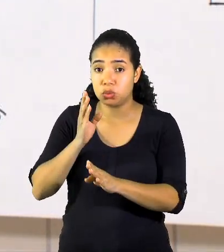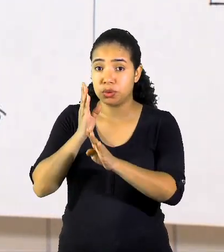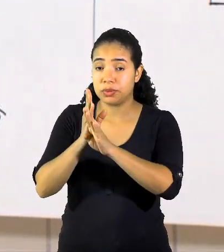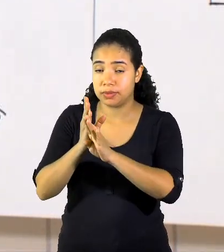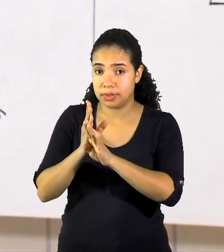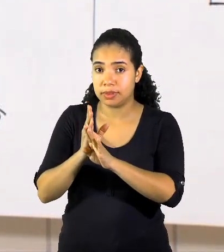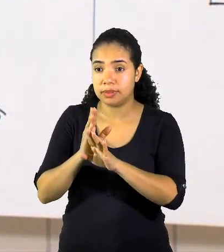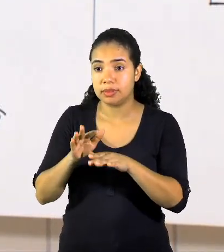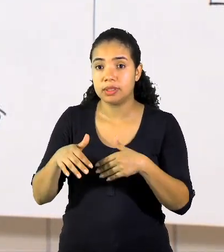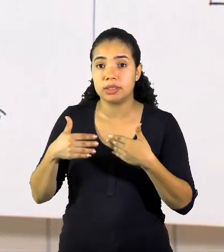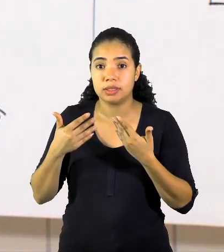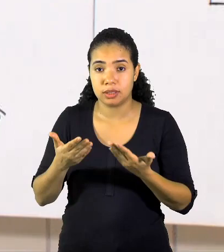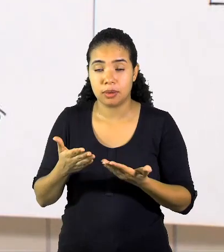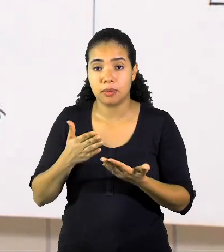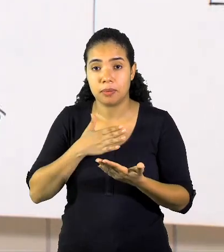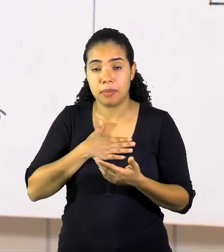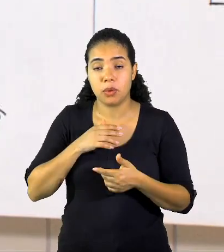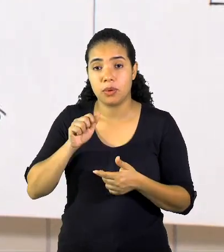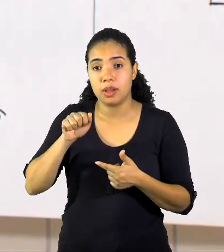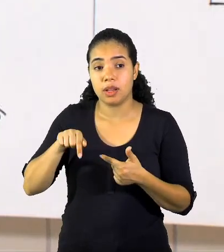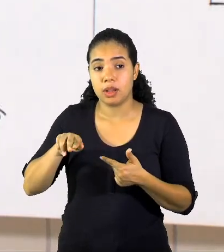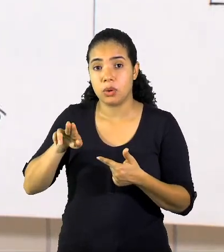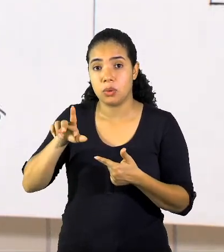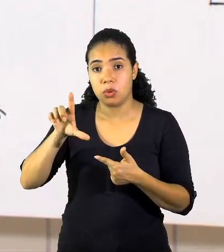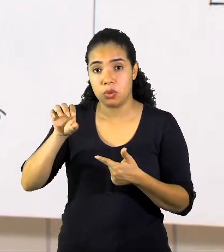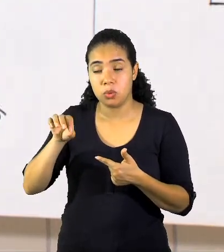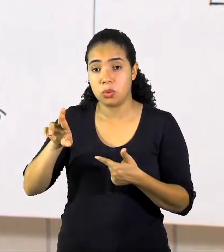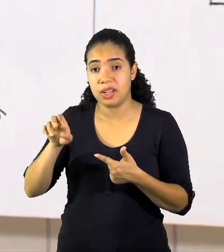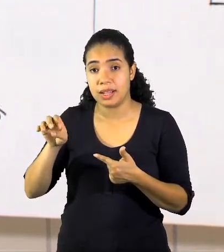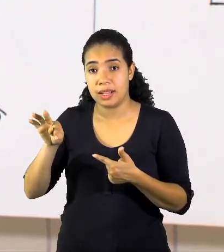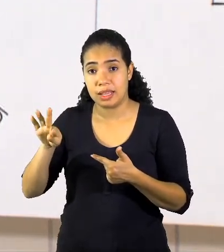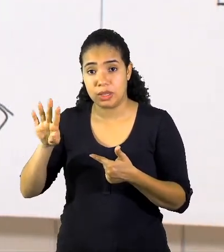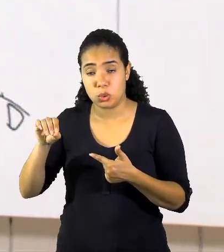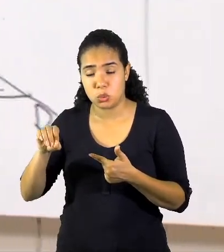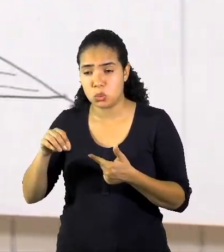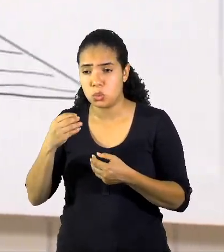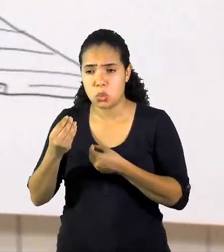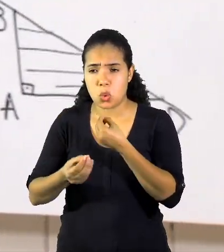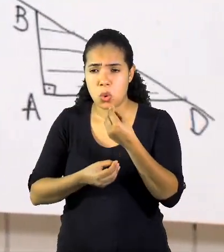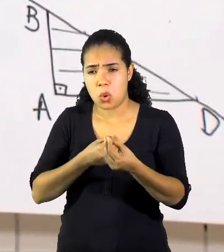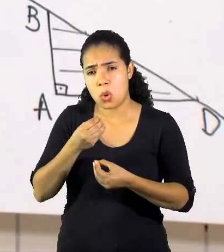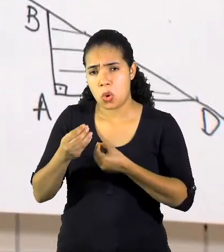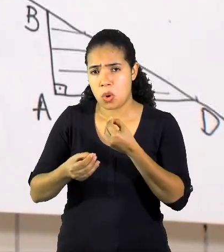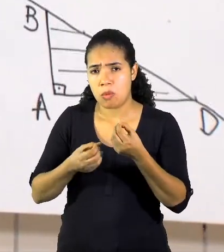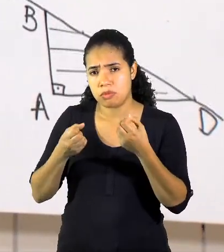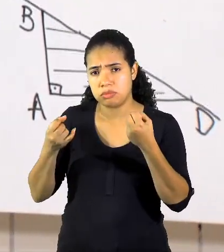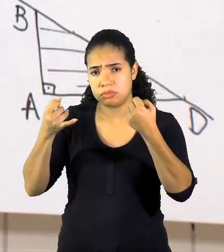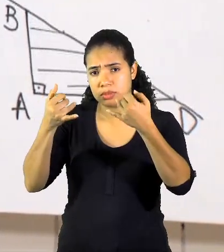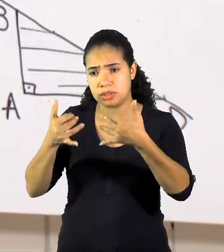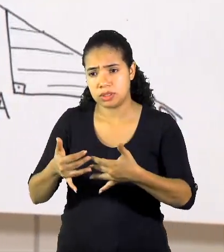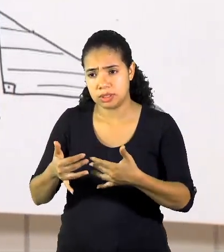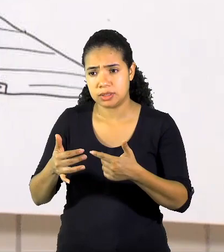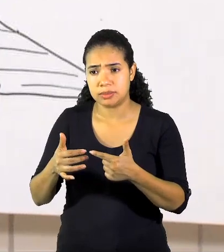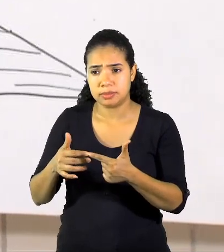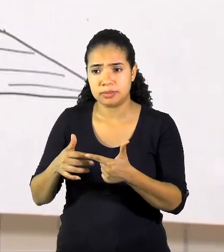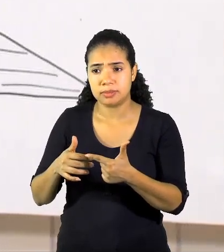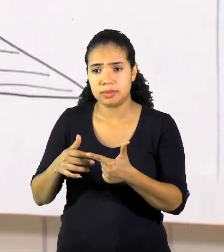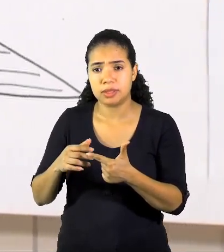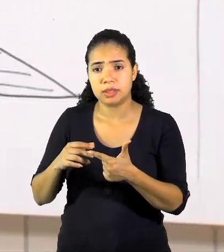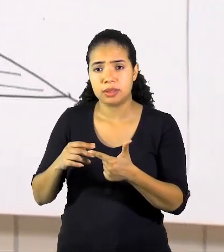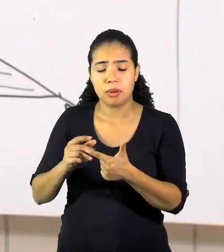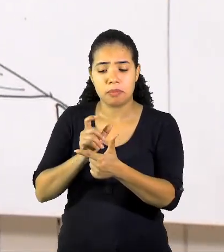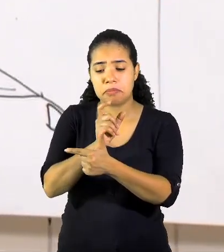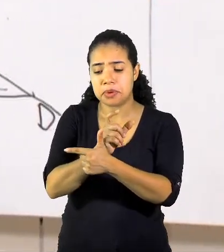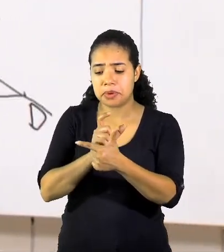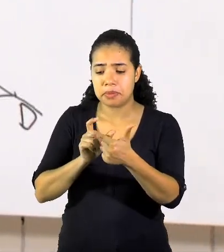então o meu ângulo reto. Como que eu identifico agora esses termos que o senhor destacou? A hipotenusa e os